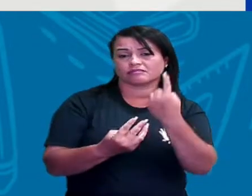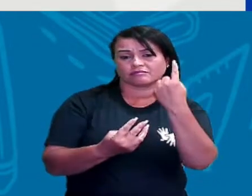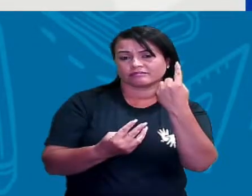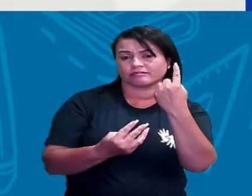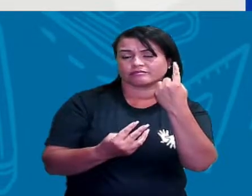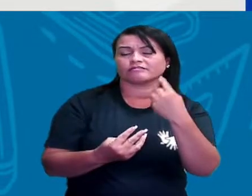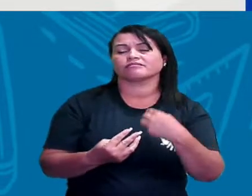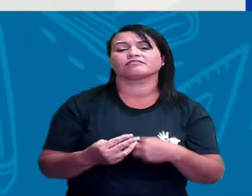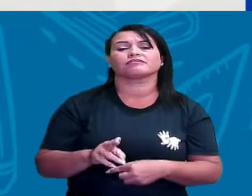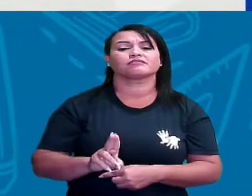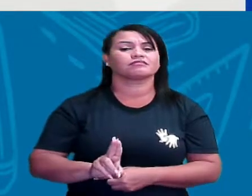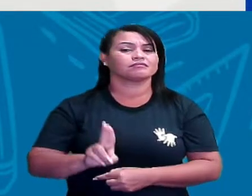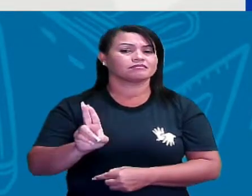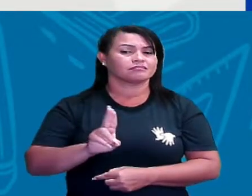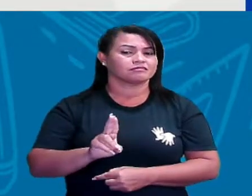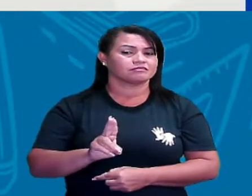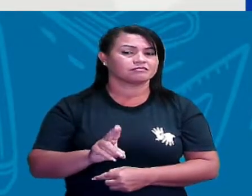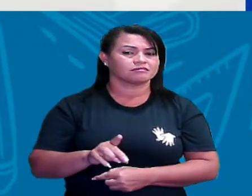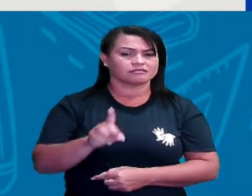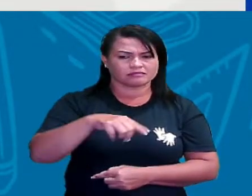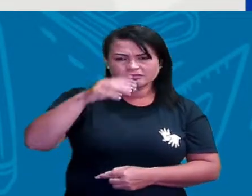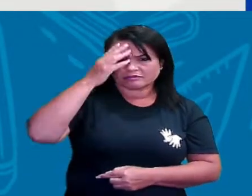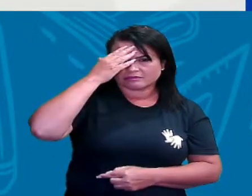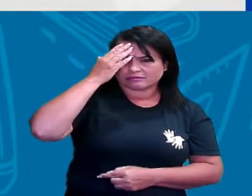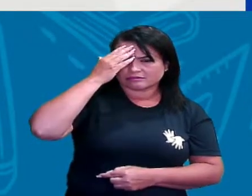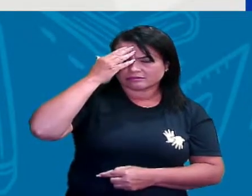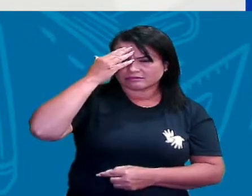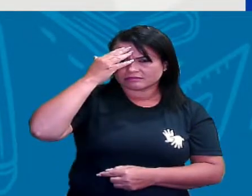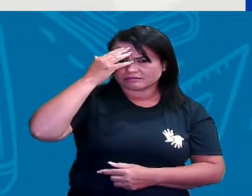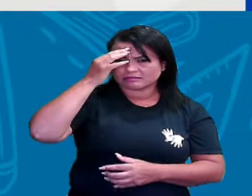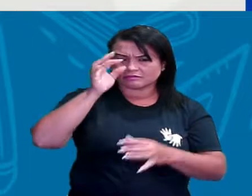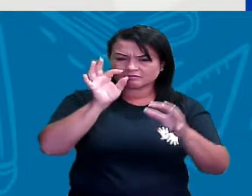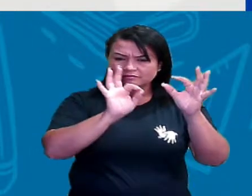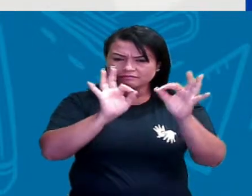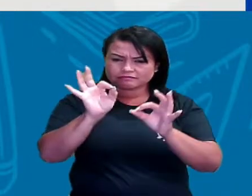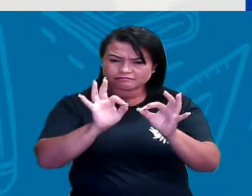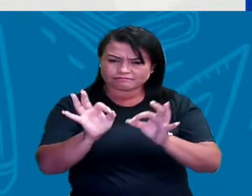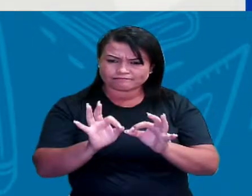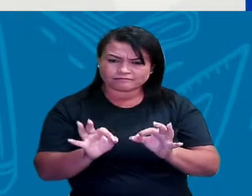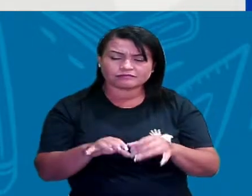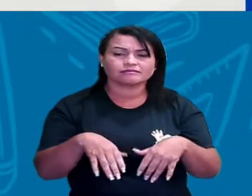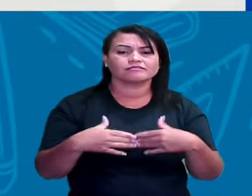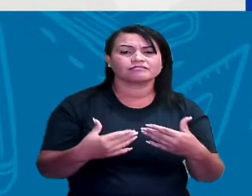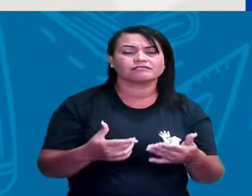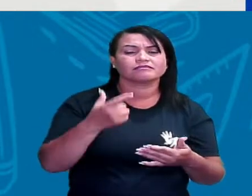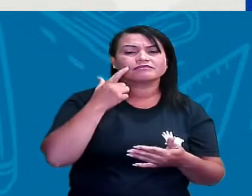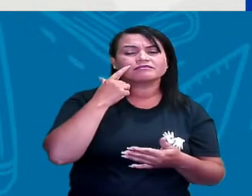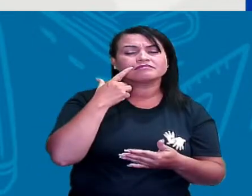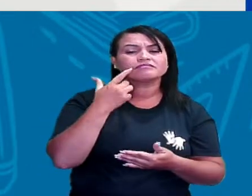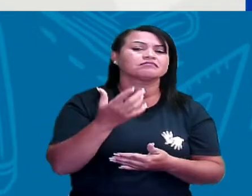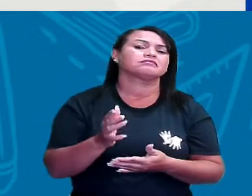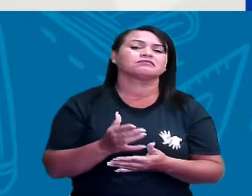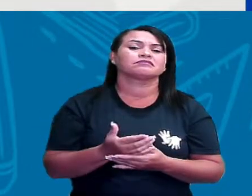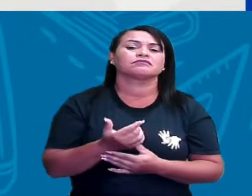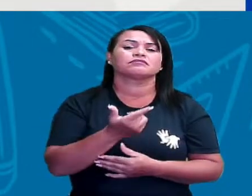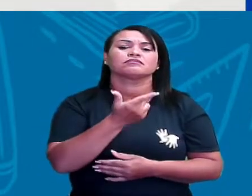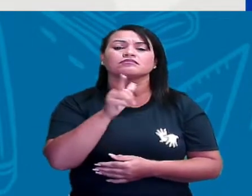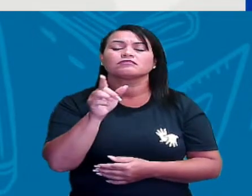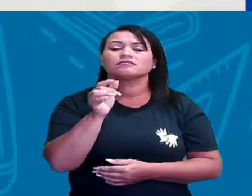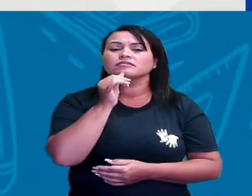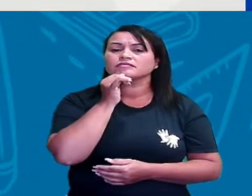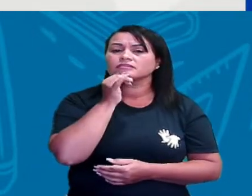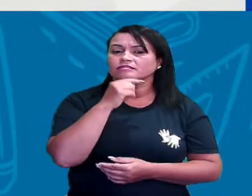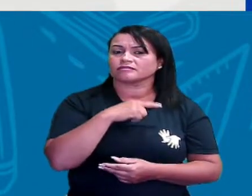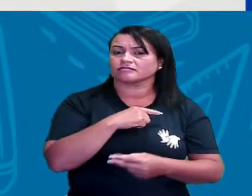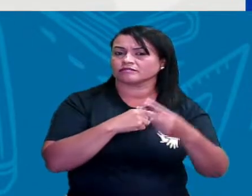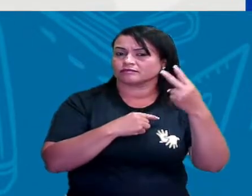uma unidade. E aí? Entendeu? A decomposição, não é isso? Então, aqui vamos para outro exemplo, tá? Trouxe